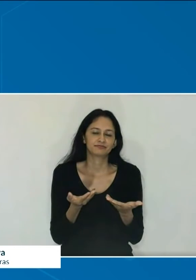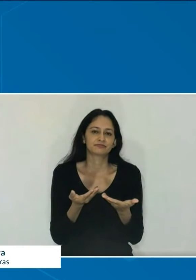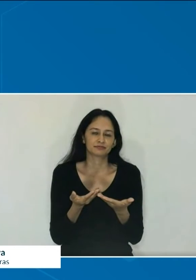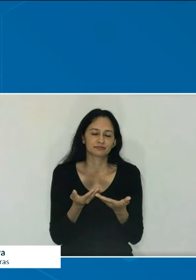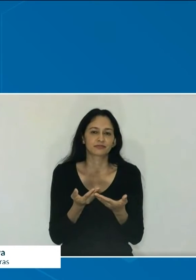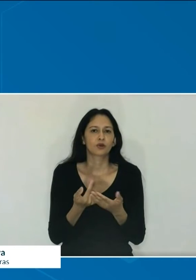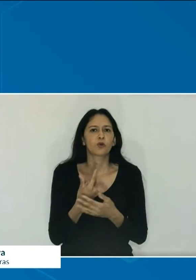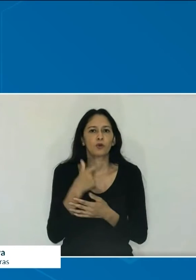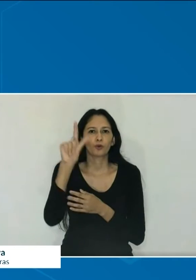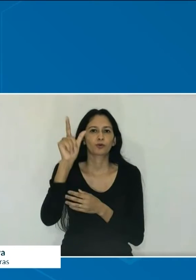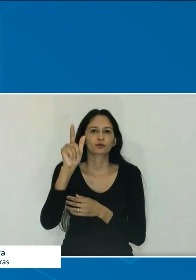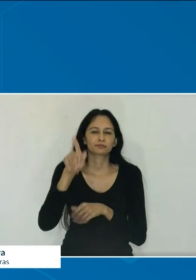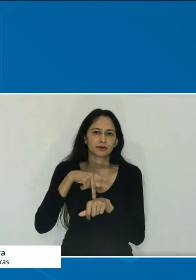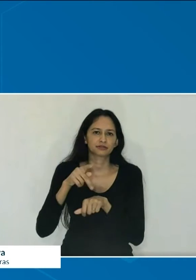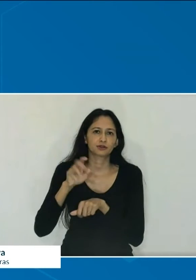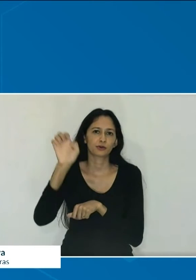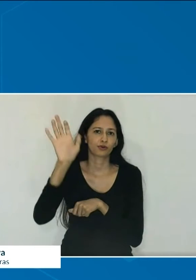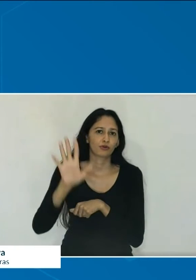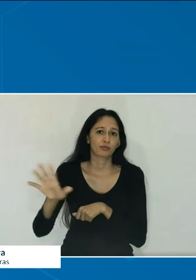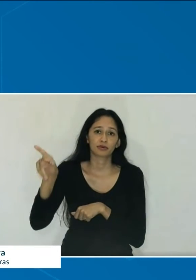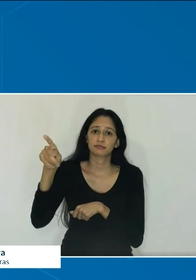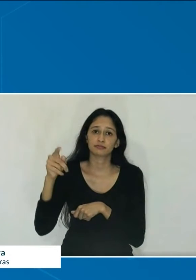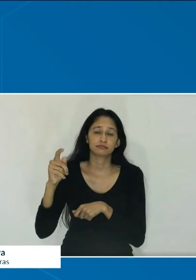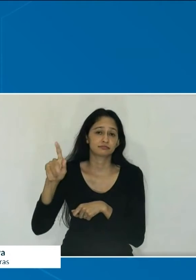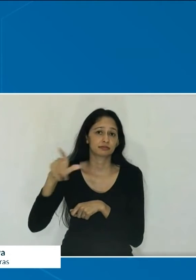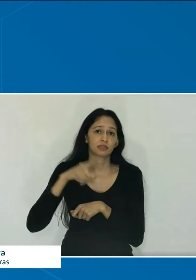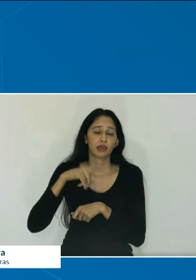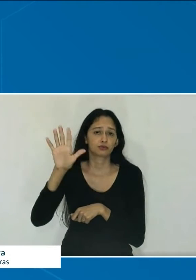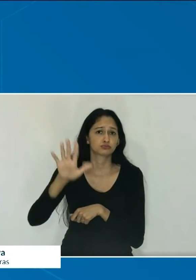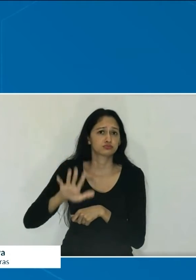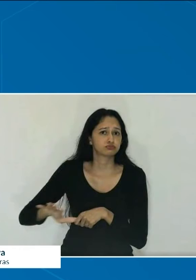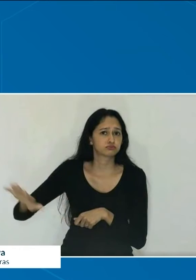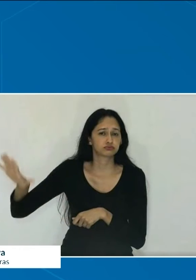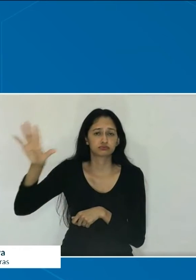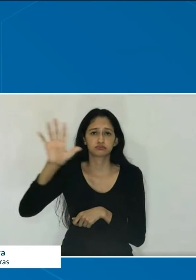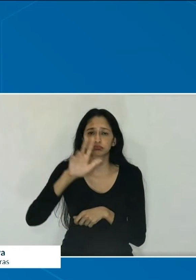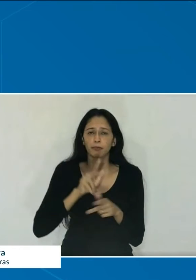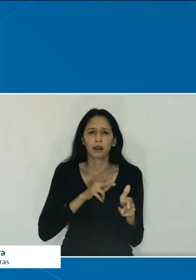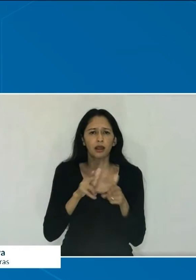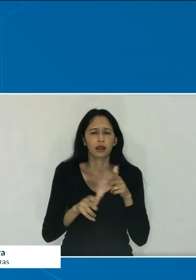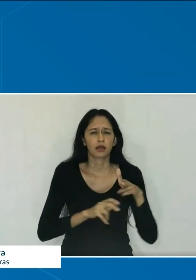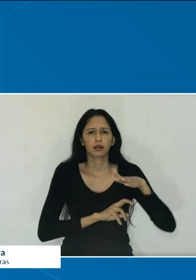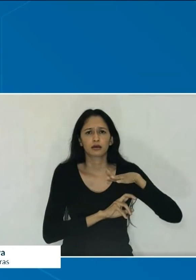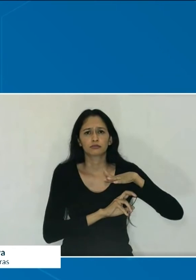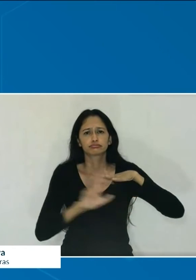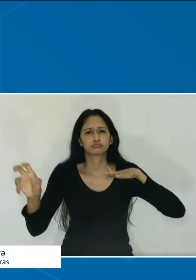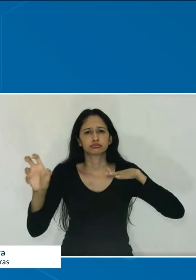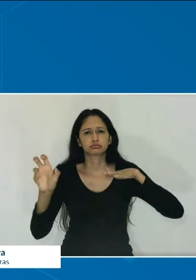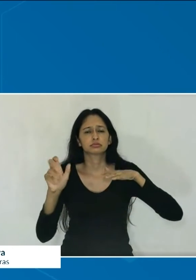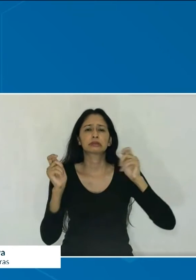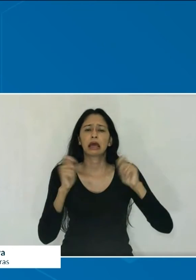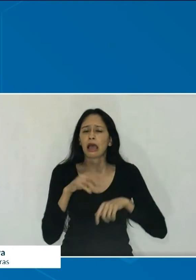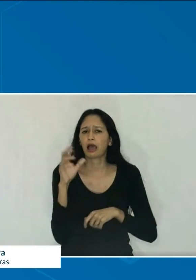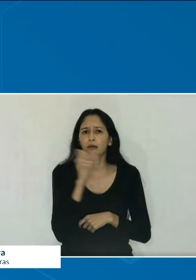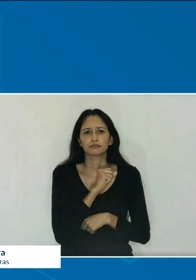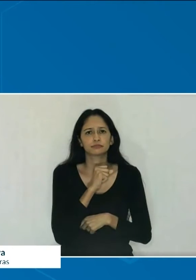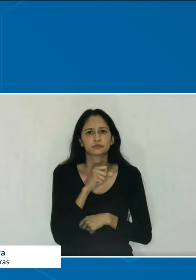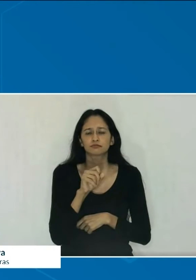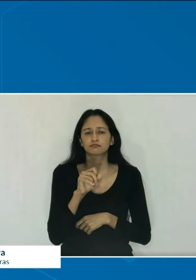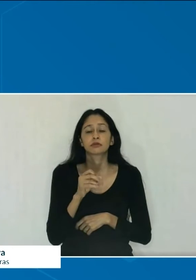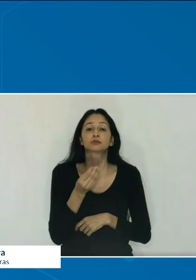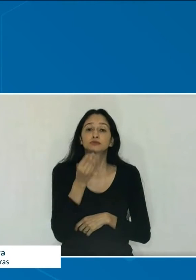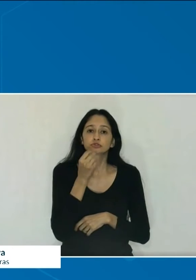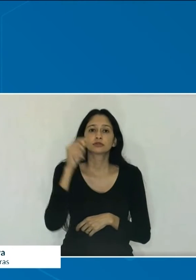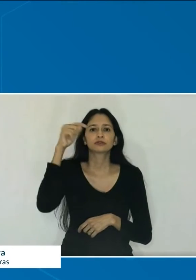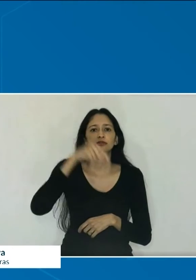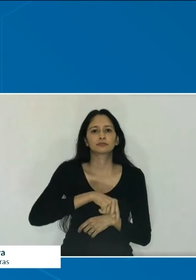de outros países, na Europa toda você trafega com transporte ferroviário de alta velocidade. Então isso a gente precisa trazer para o país, que vai